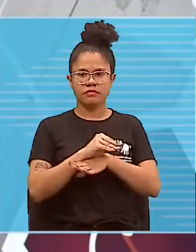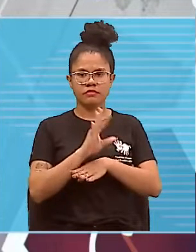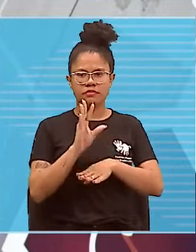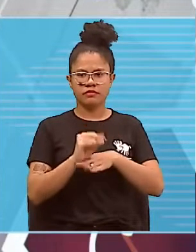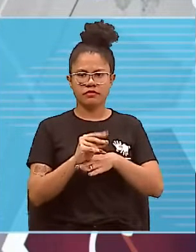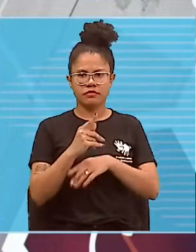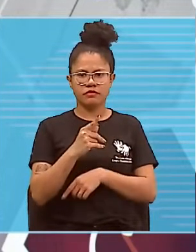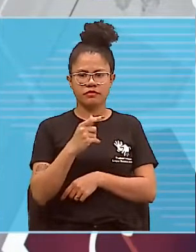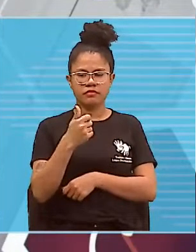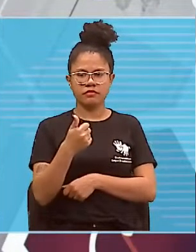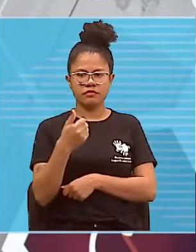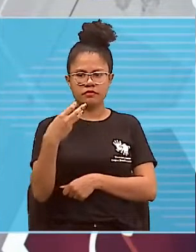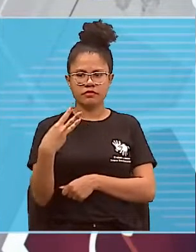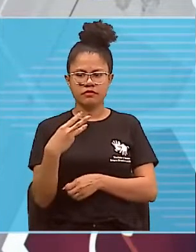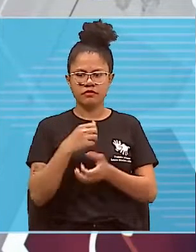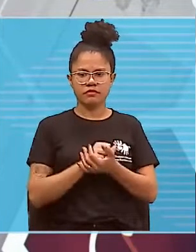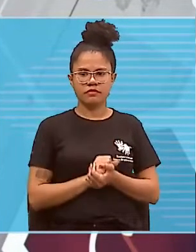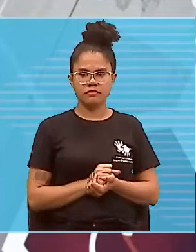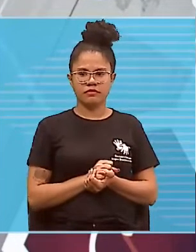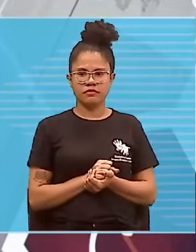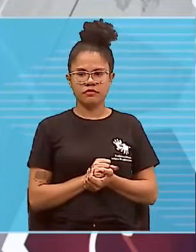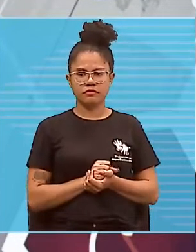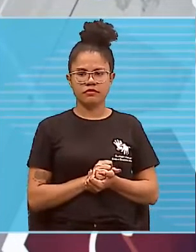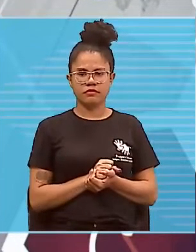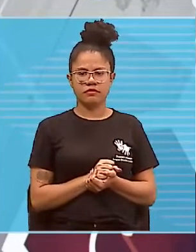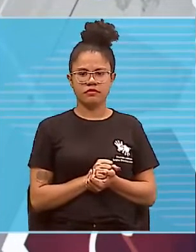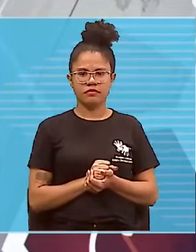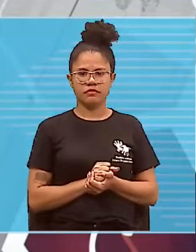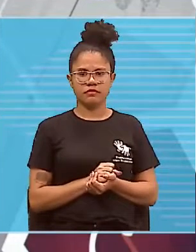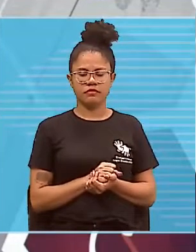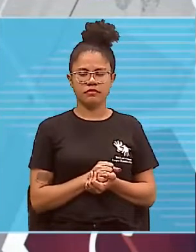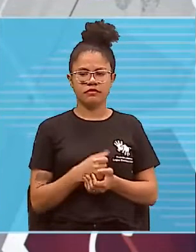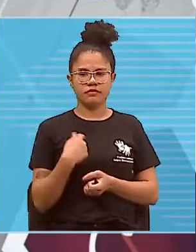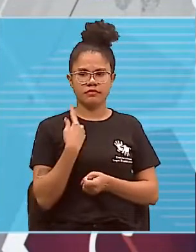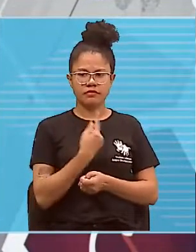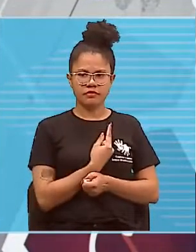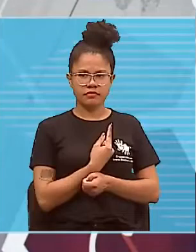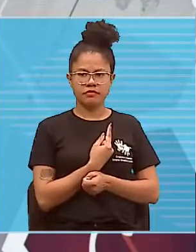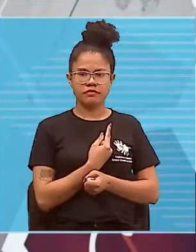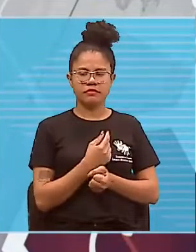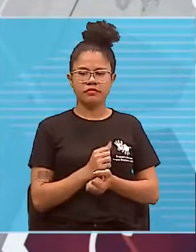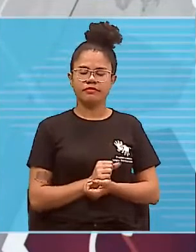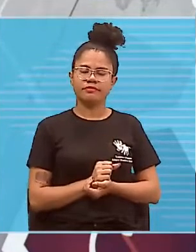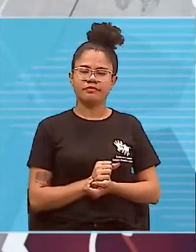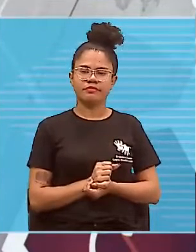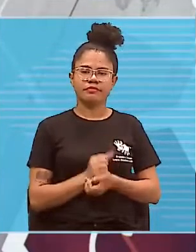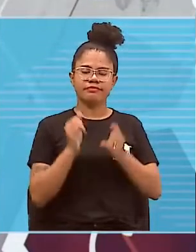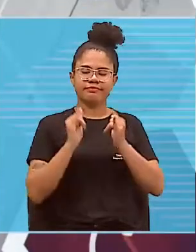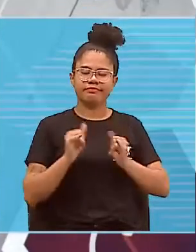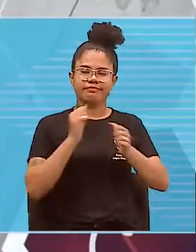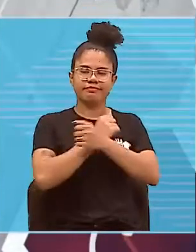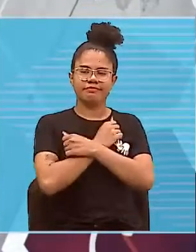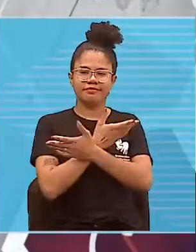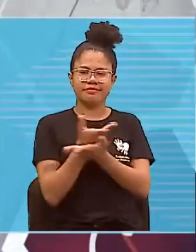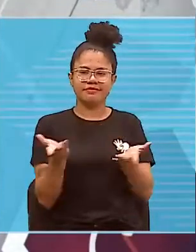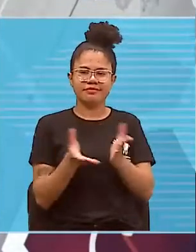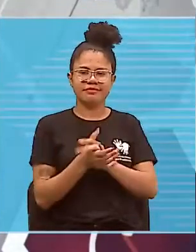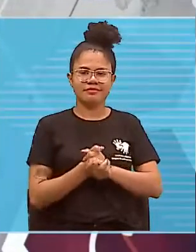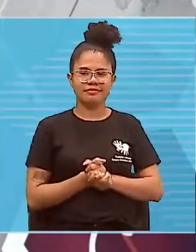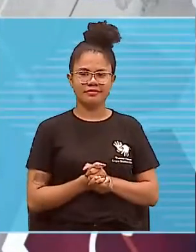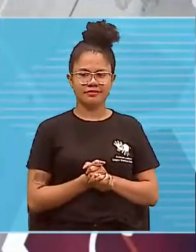que está no ID Seduc p3 para a gente mandar aquele abraço especial para vocês